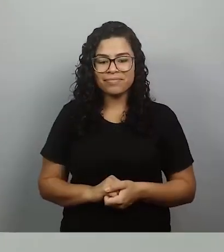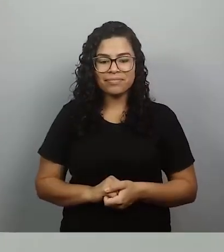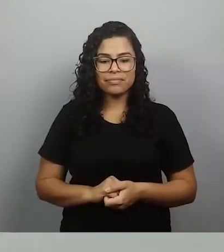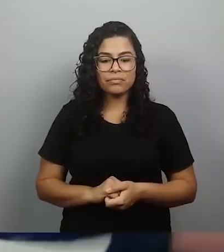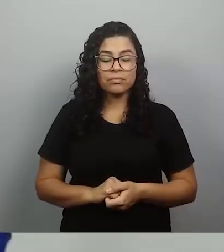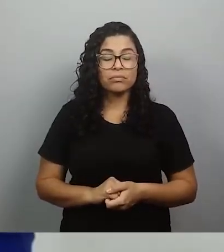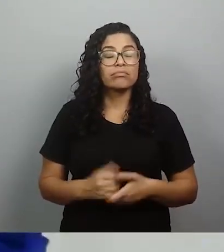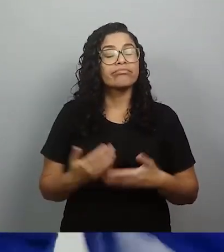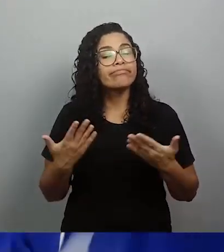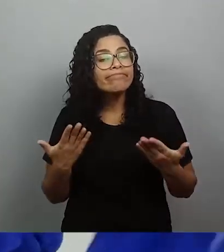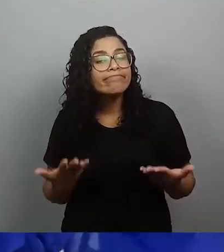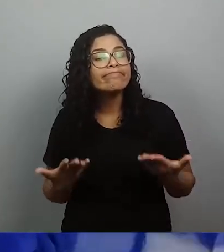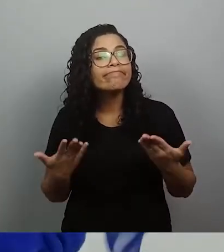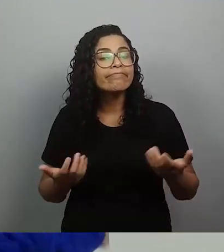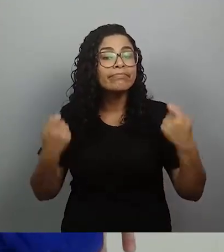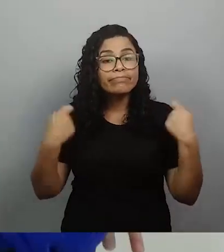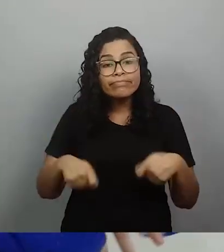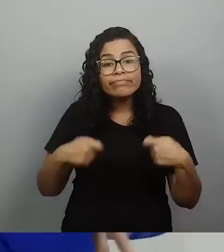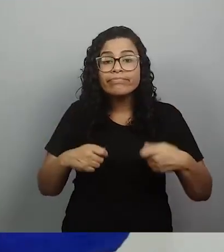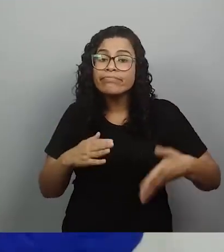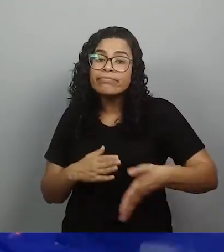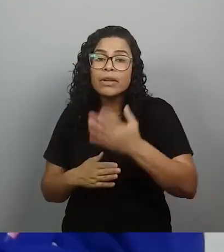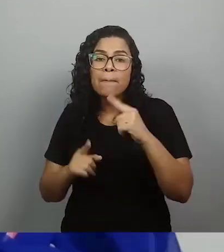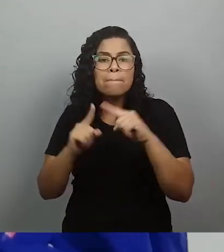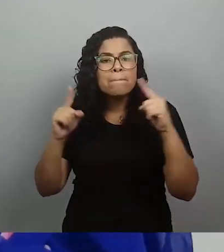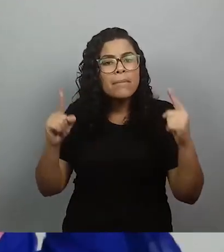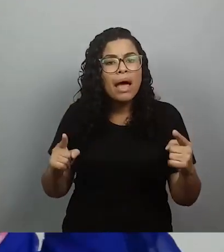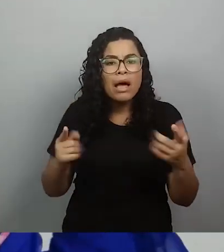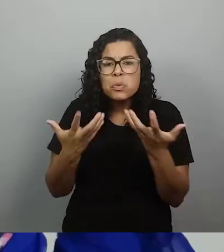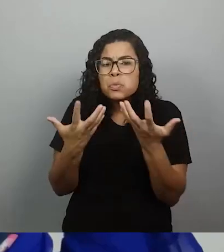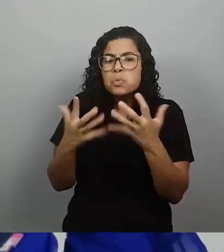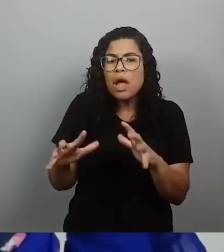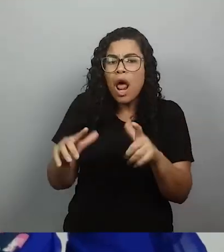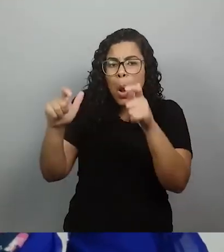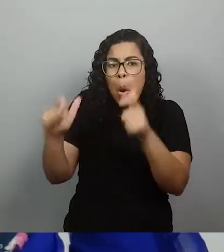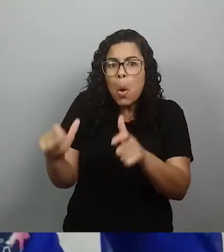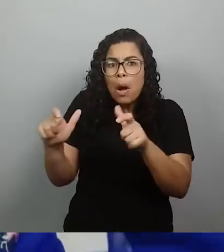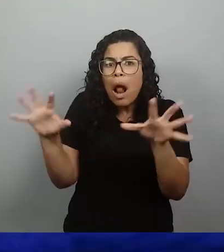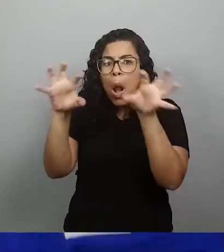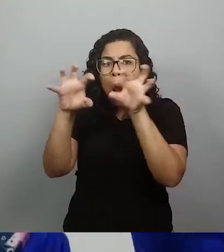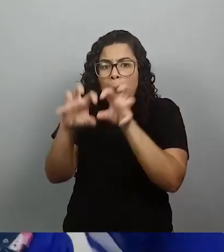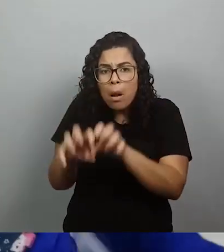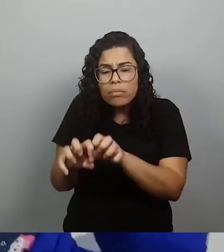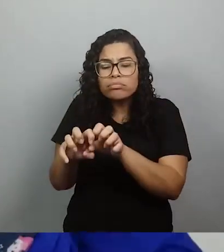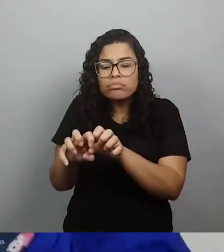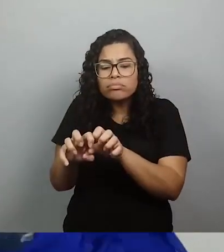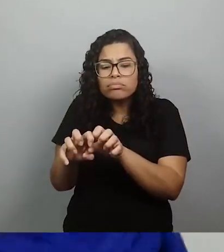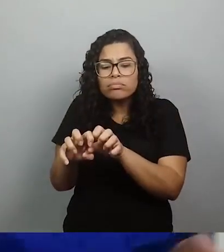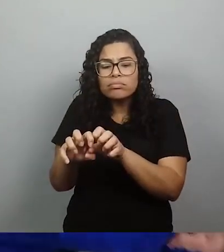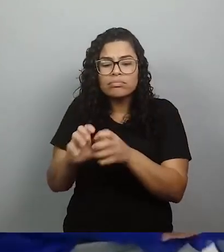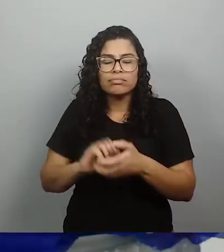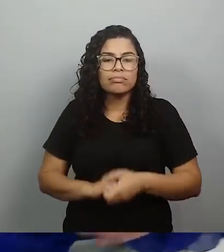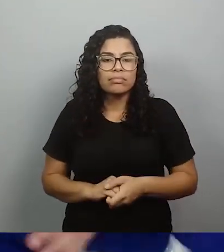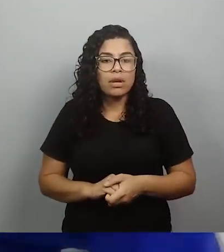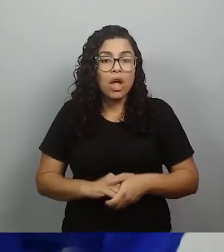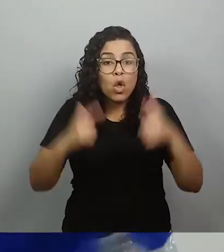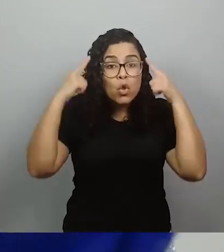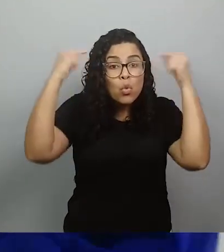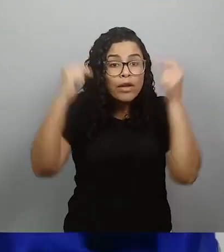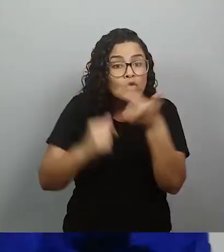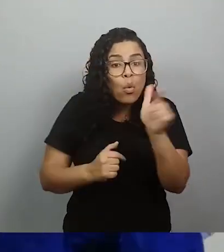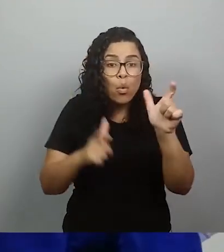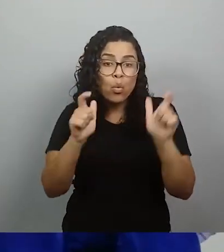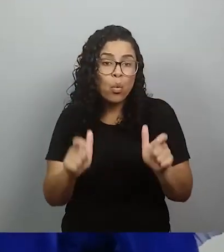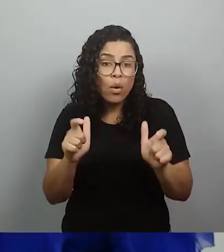Bom, eu vou ter que ir, tá? Mas eu não quero ir pro campo assombrado. Esse duende não vai pra outros lugares, não?